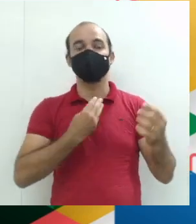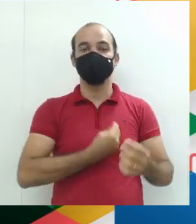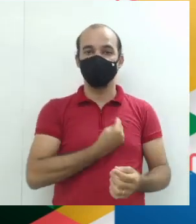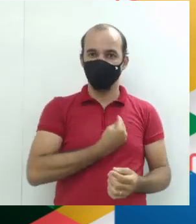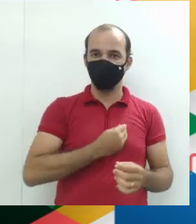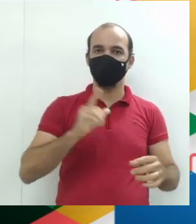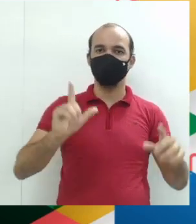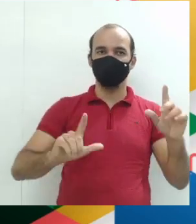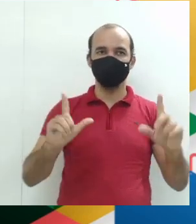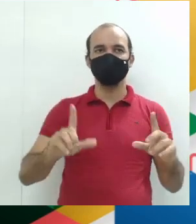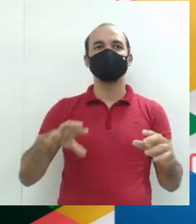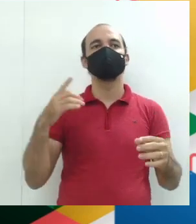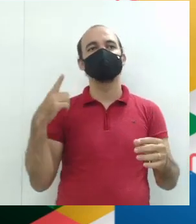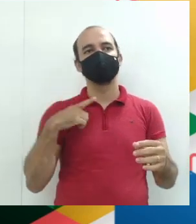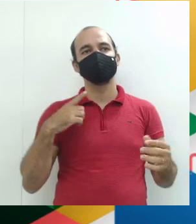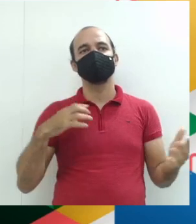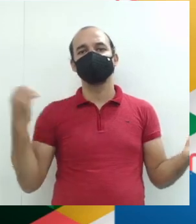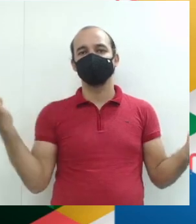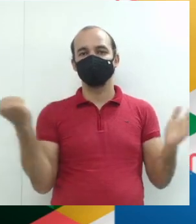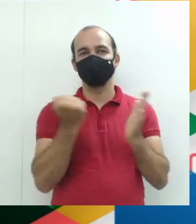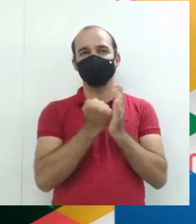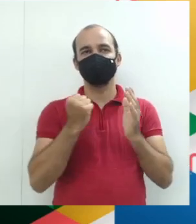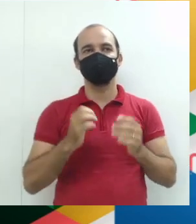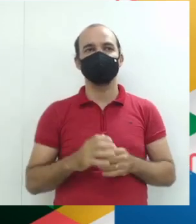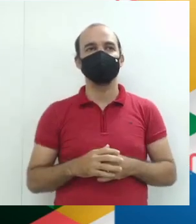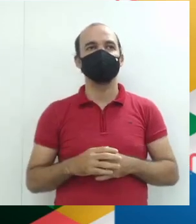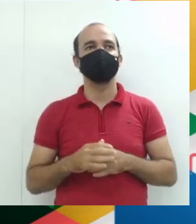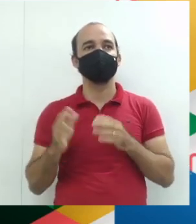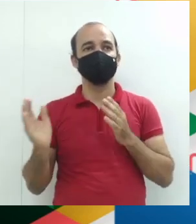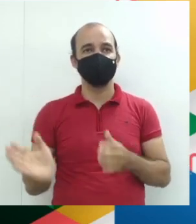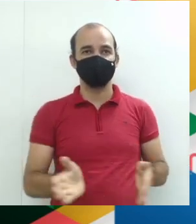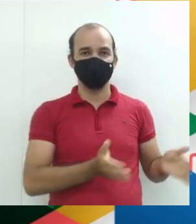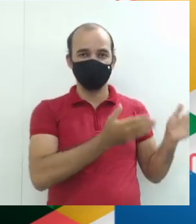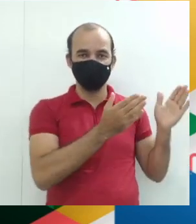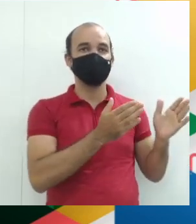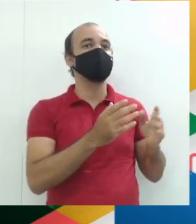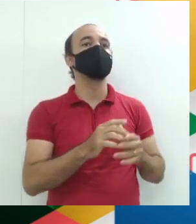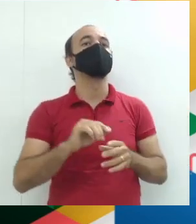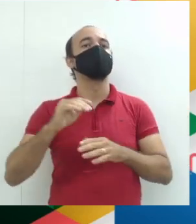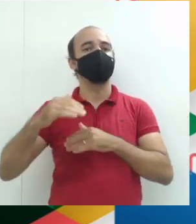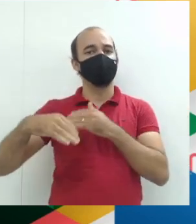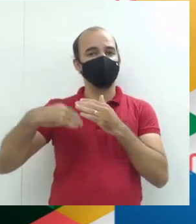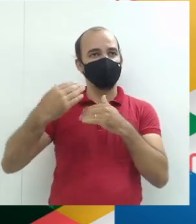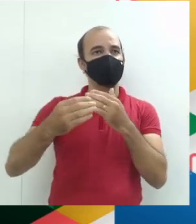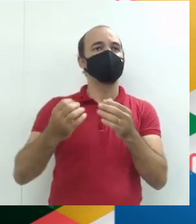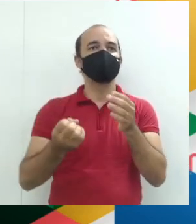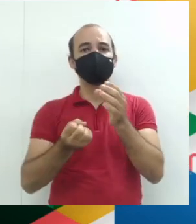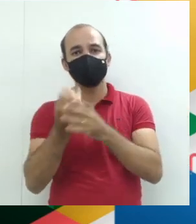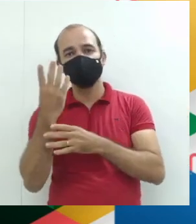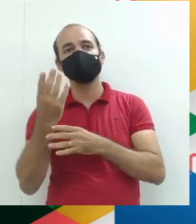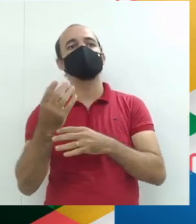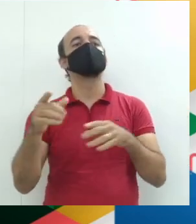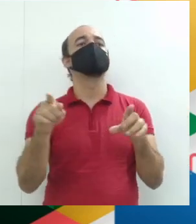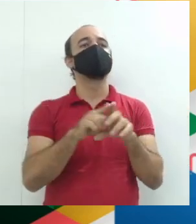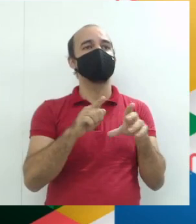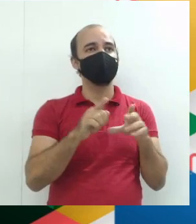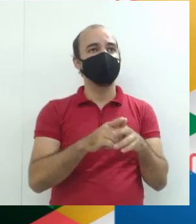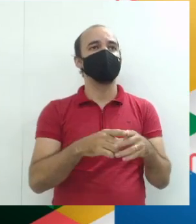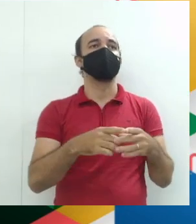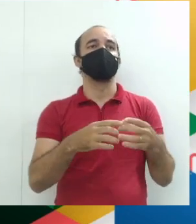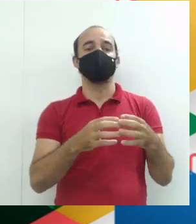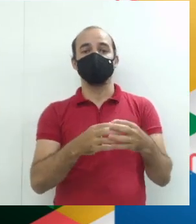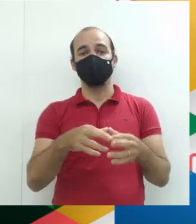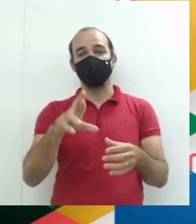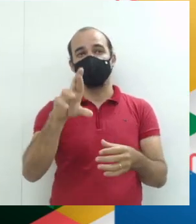marcado também pela improvisação. Aí a gente avança um pouquinho, né, e chega no rock and